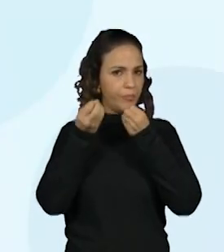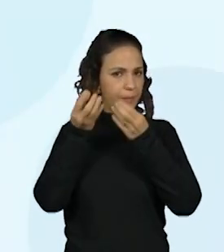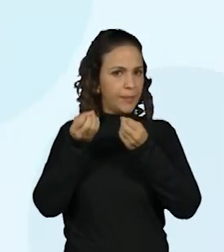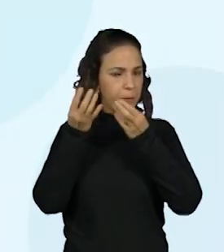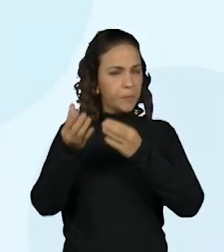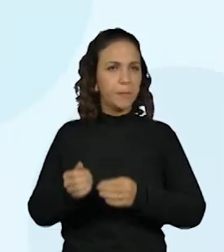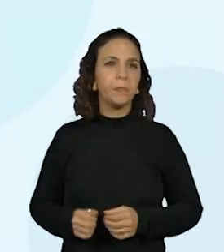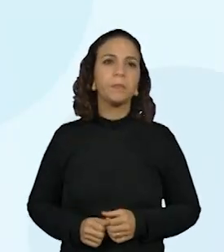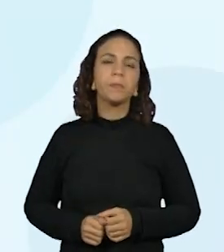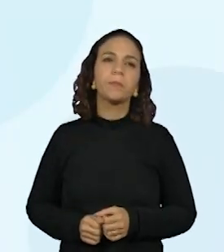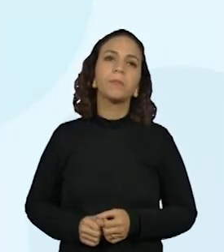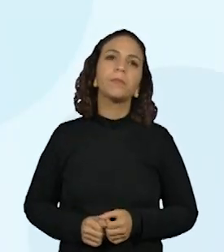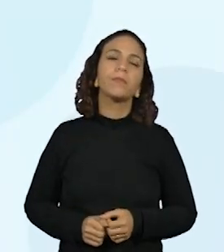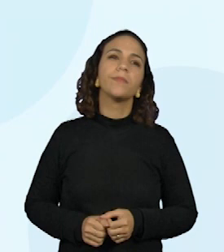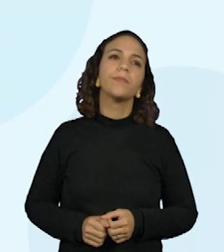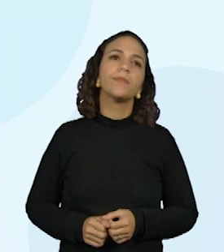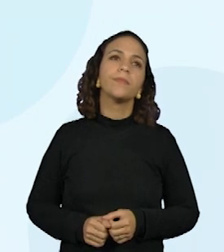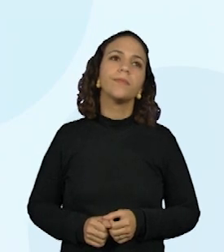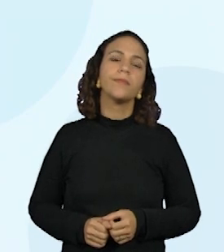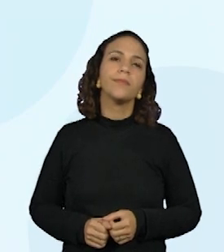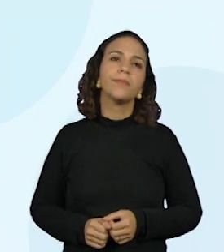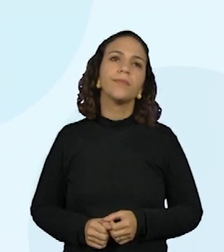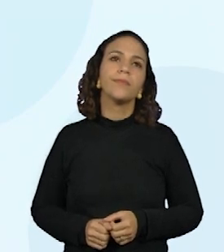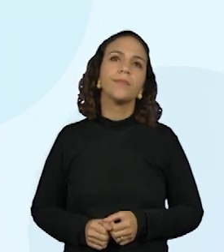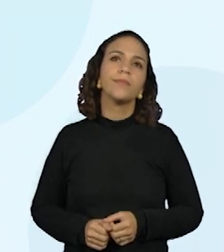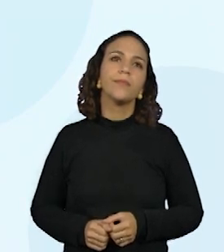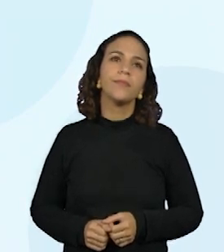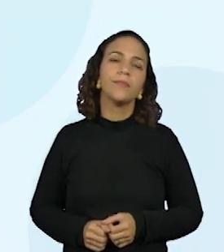Manchete e lead.